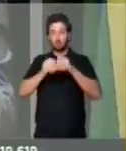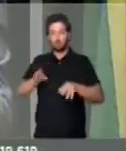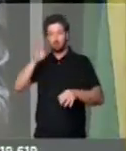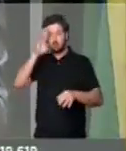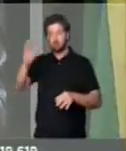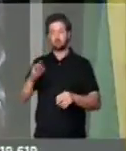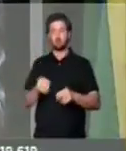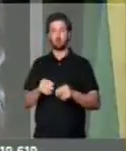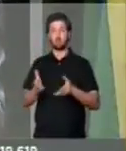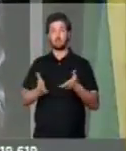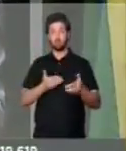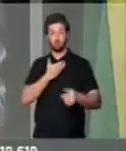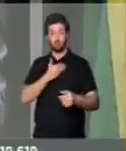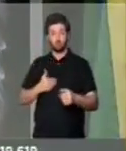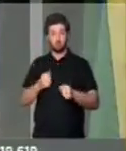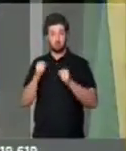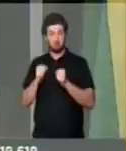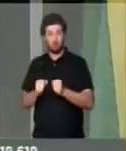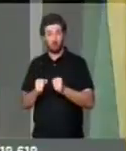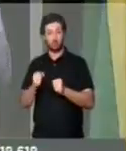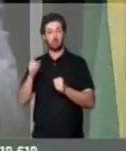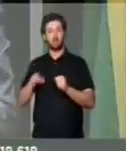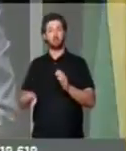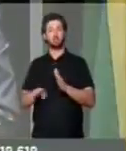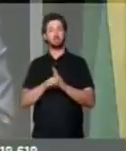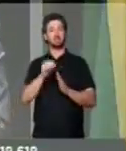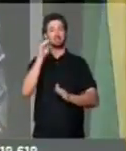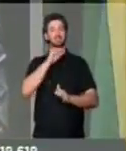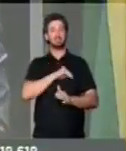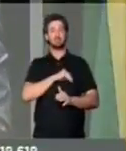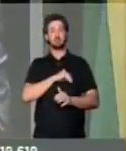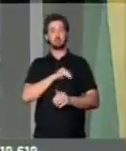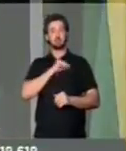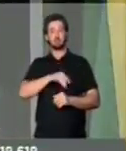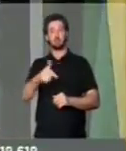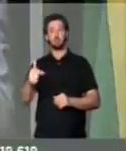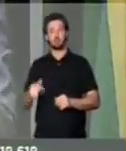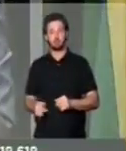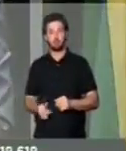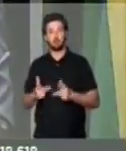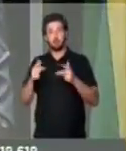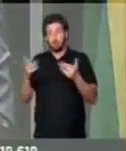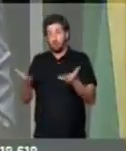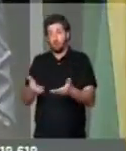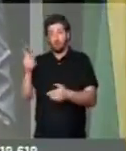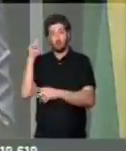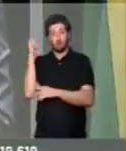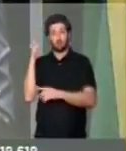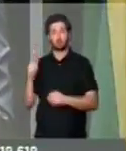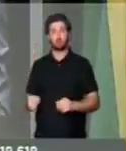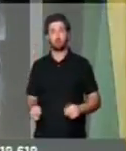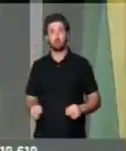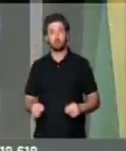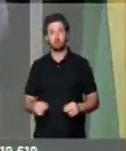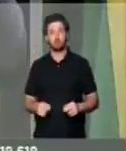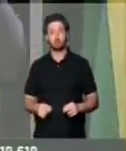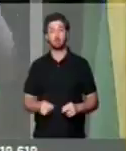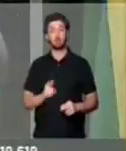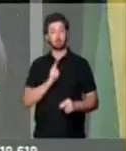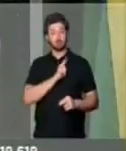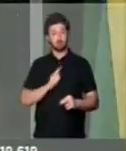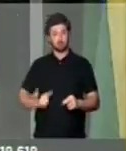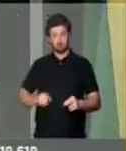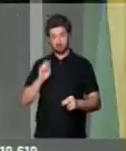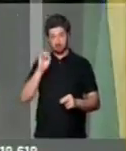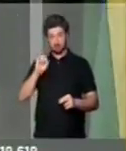que o servidor pode ter é chegar no dia de receber o salário e não ter o salário, como está acontecendo no Rio Grande do Sul. E se o